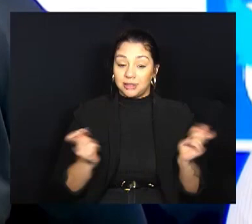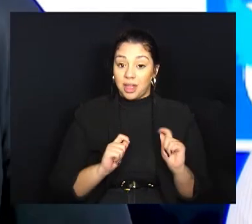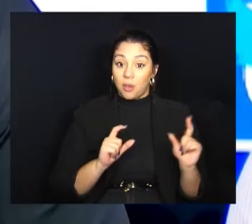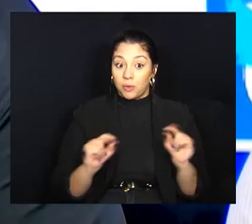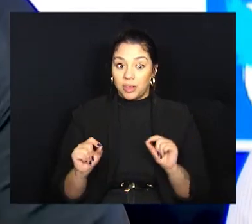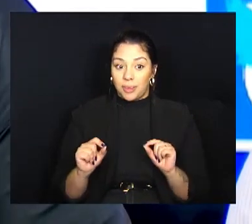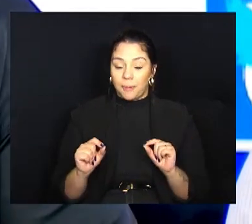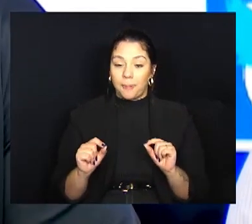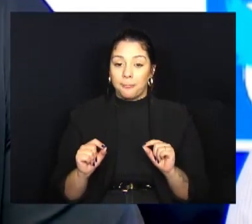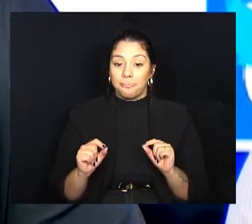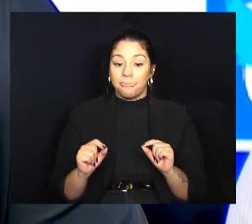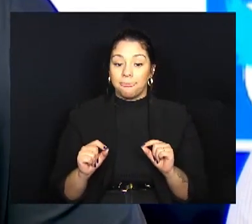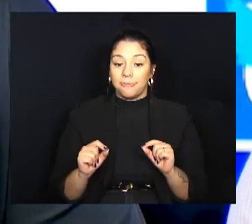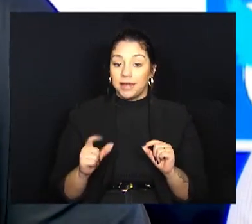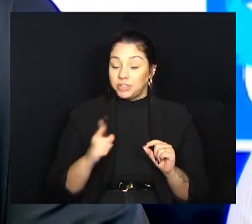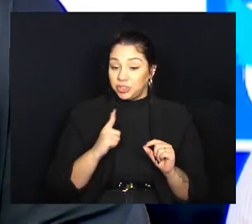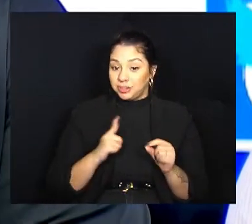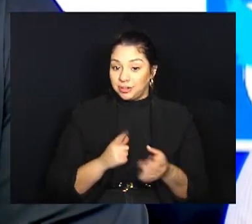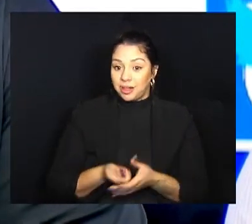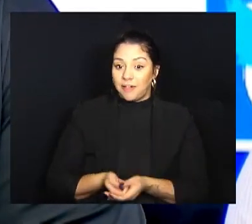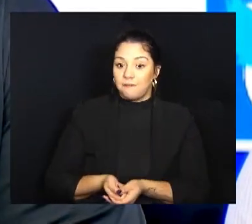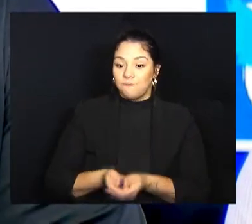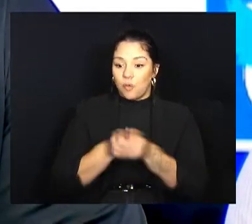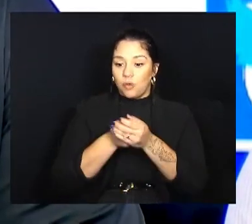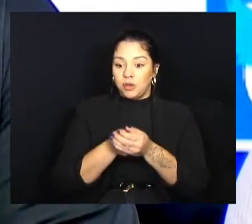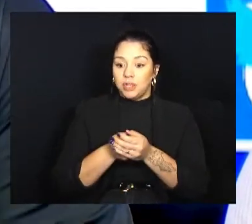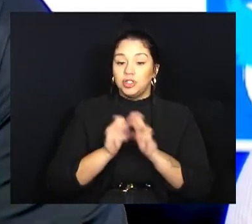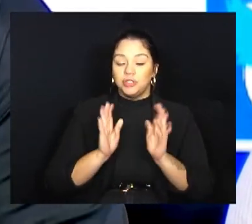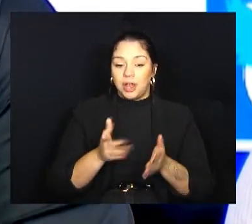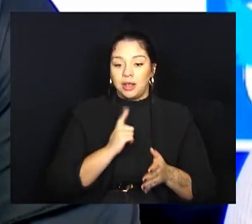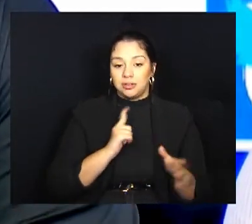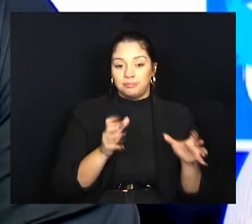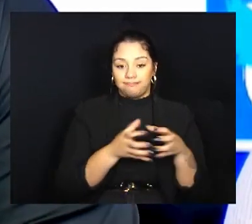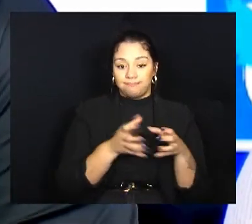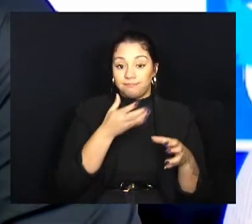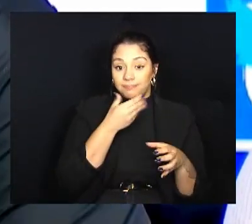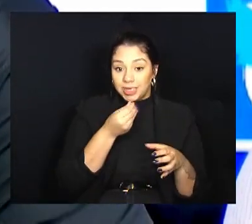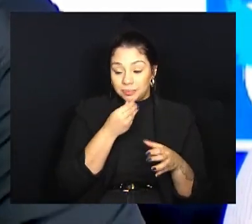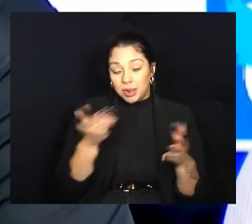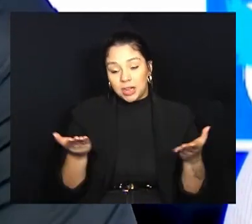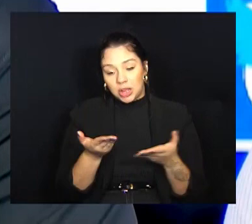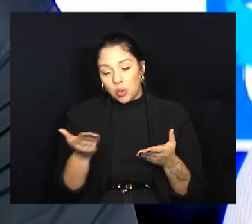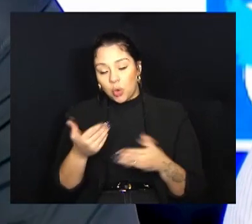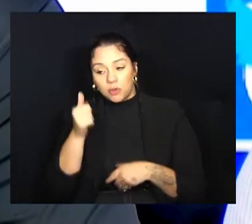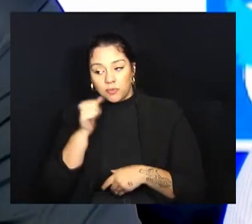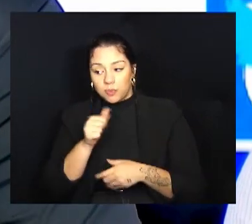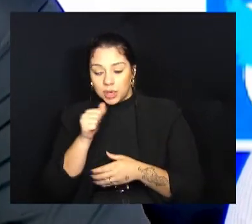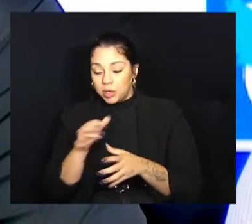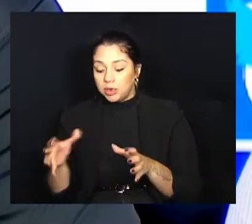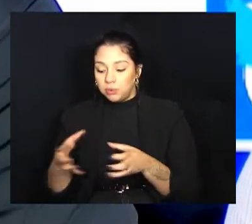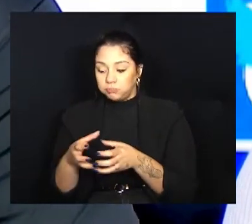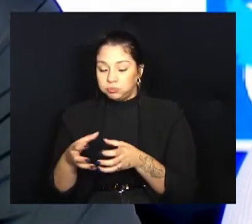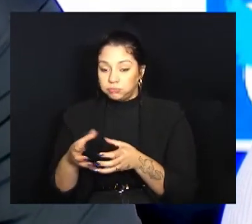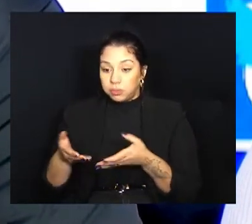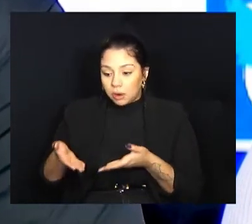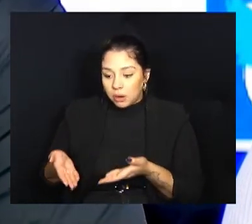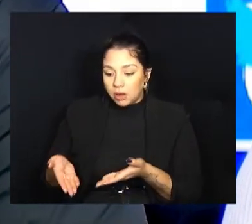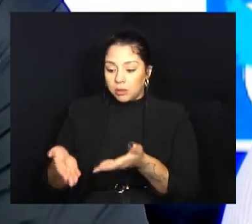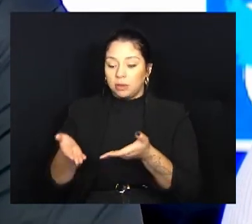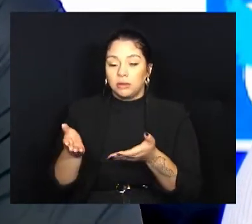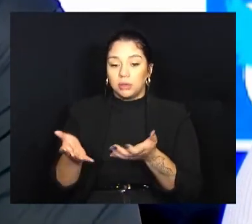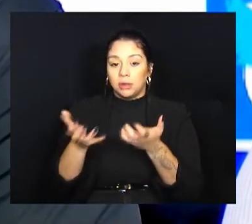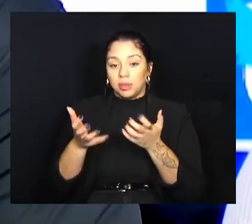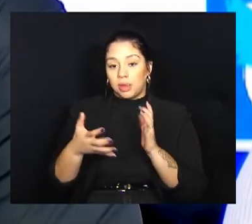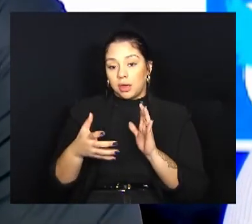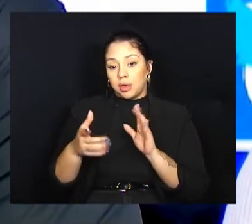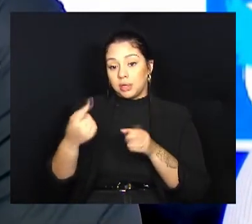de ter o voleibol, enfim. Já temos a equipe masculina, agora com a equipe feminina, de se tornar a cidade modelo, a